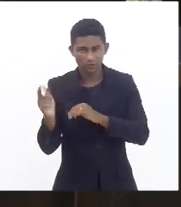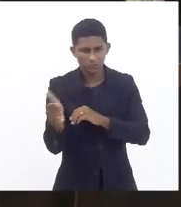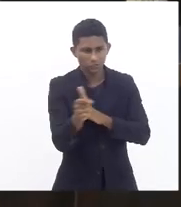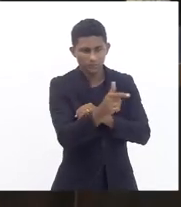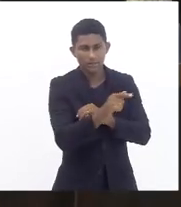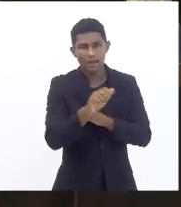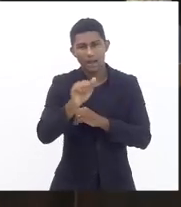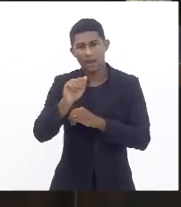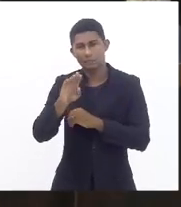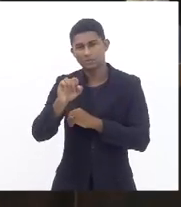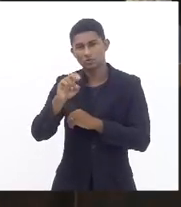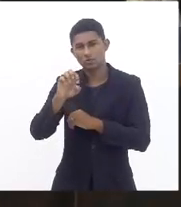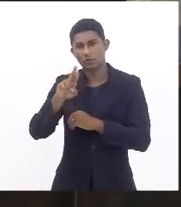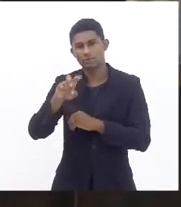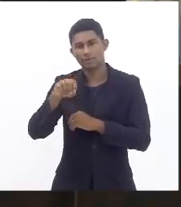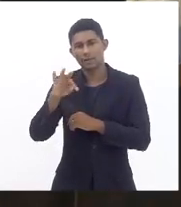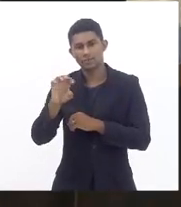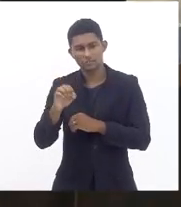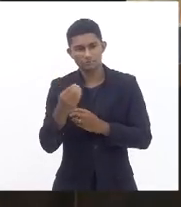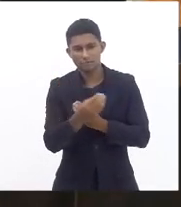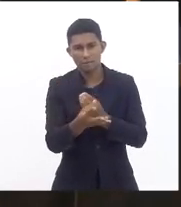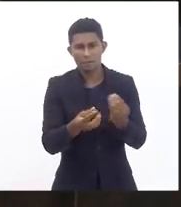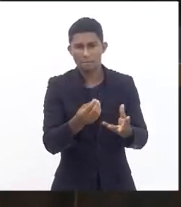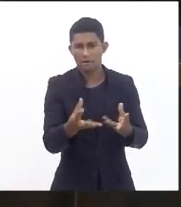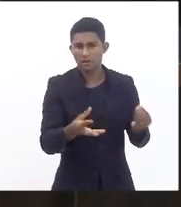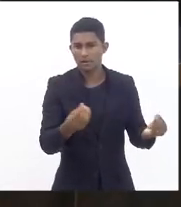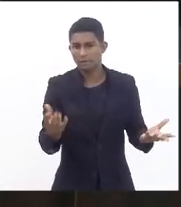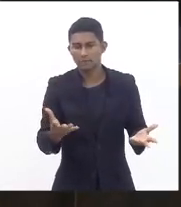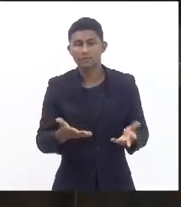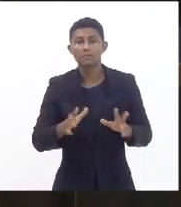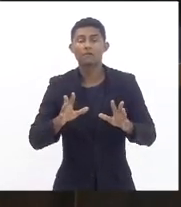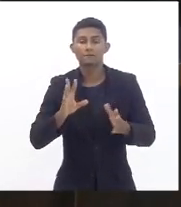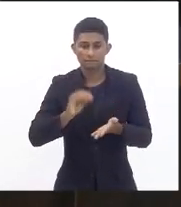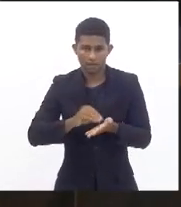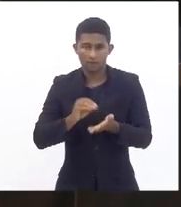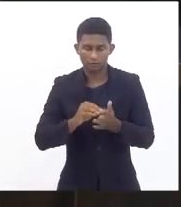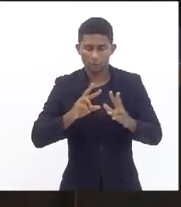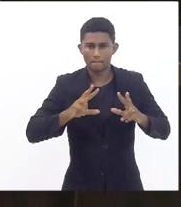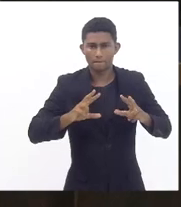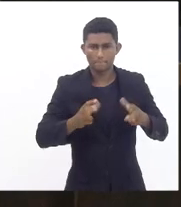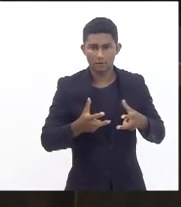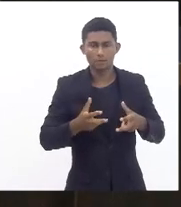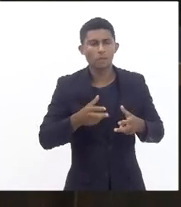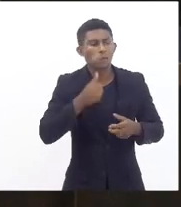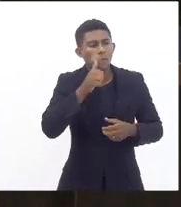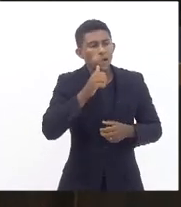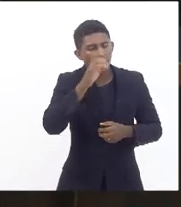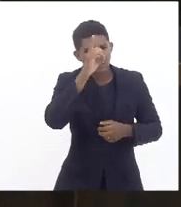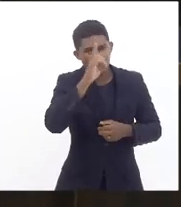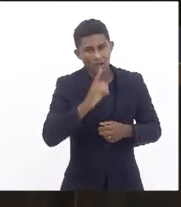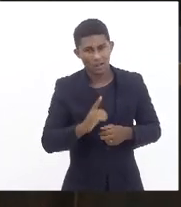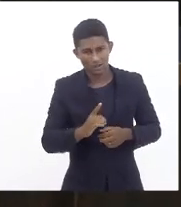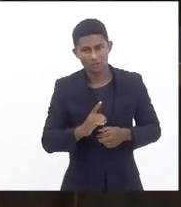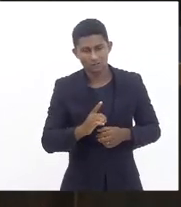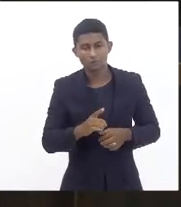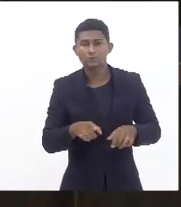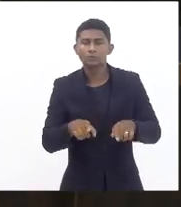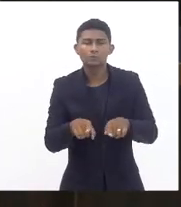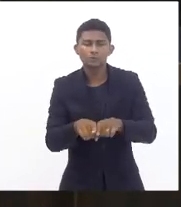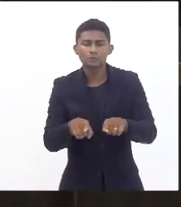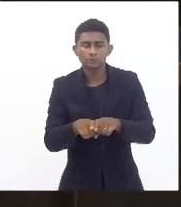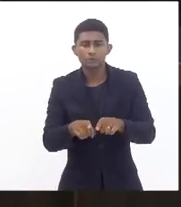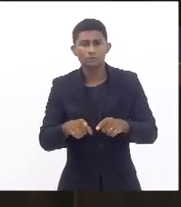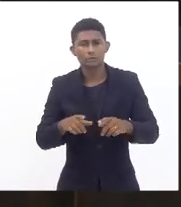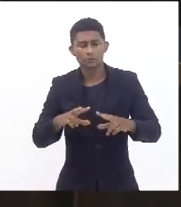Constituição e Justiça pela constitucionalidade com emenda. De defesa dos direitos da mulher, favorável com emenda da Comissão de Constituição e